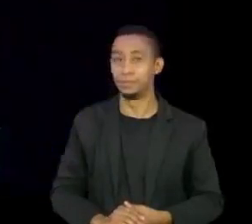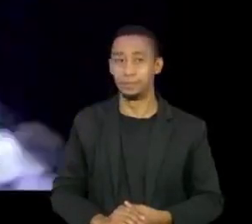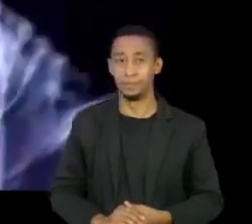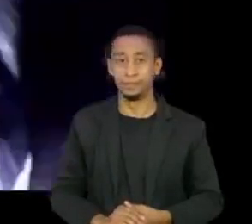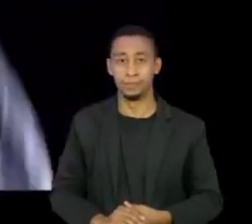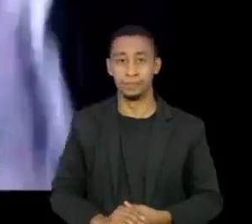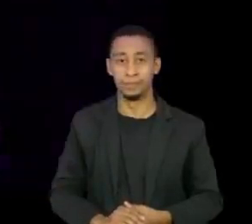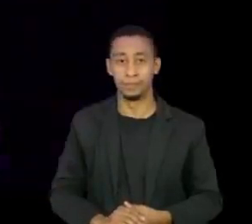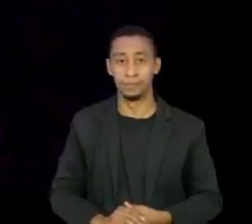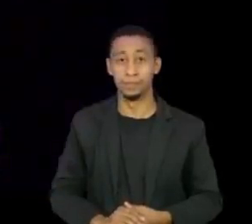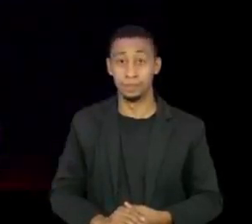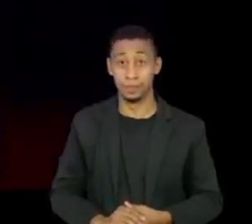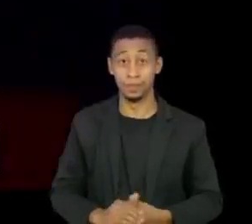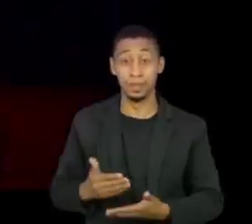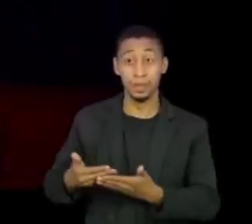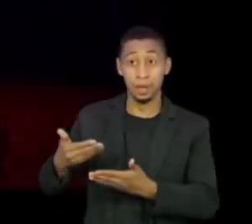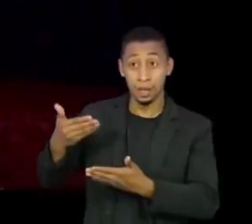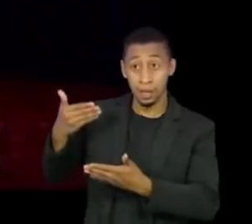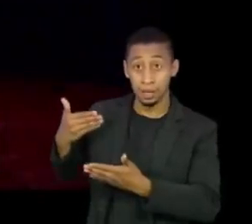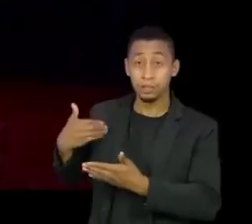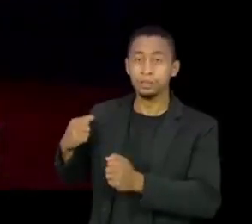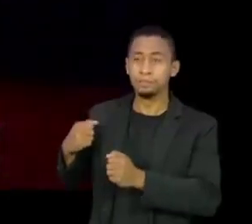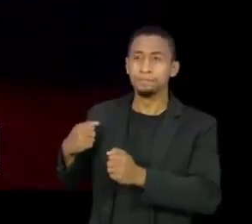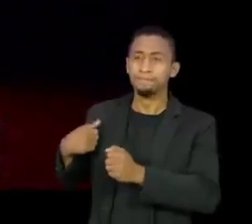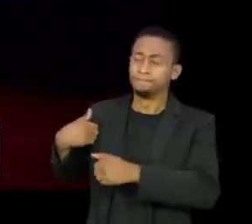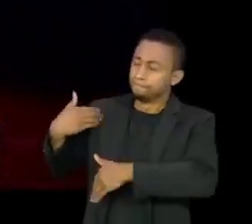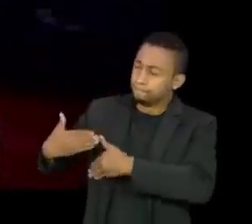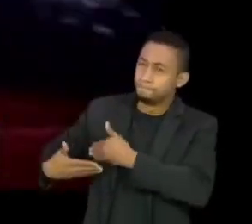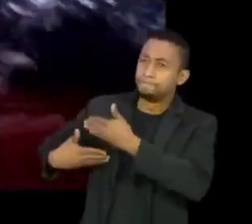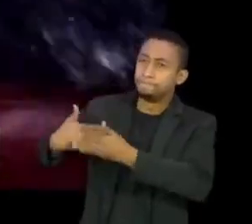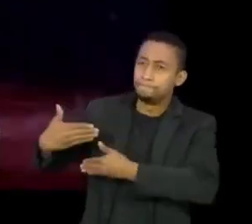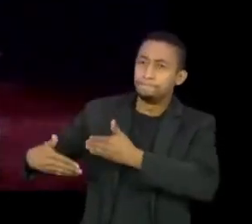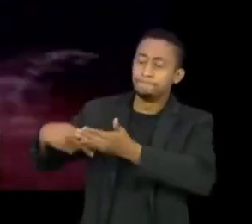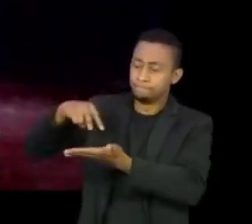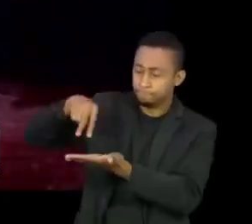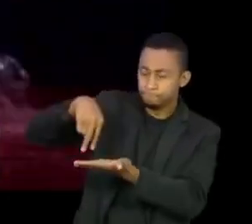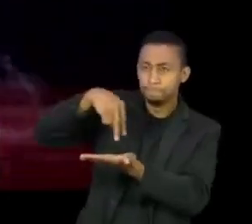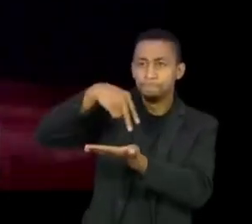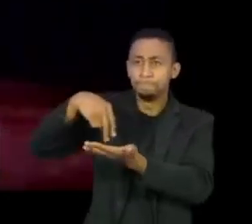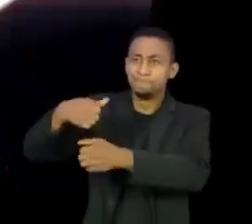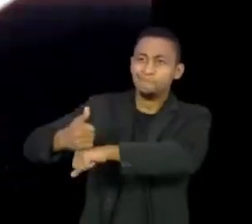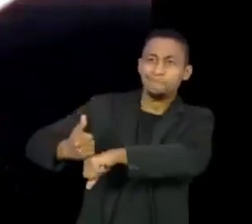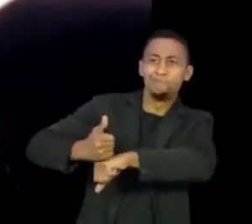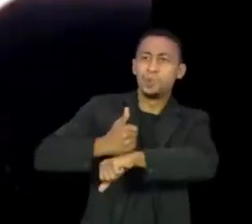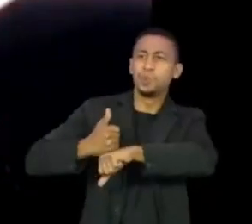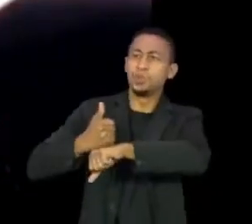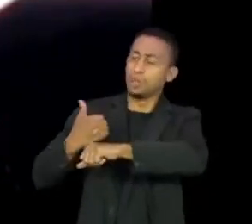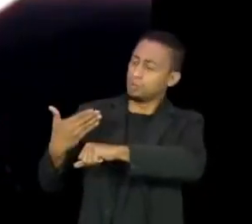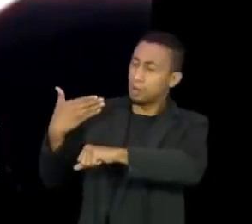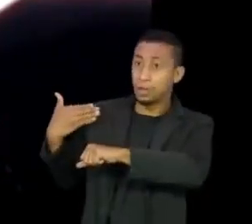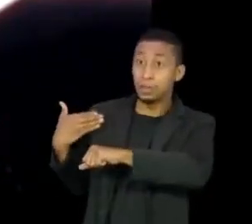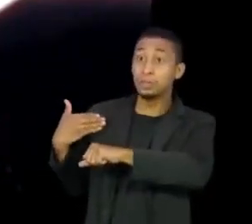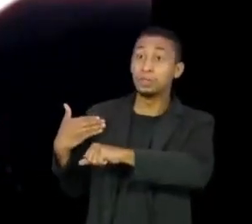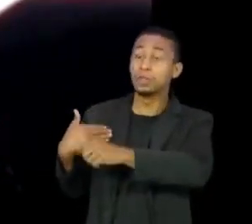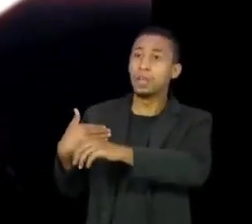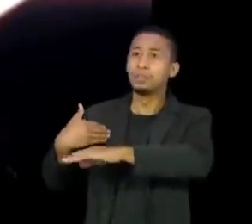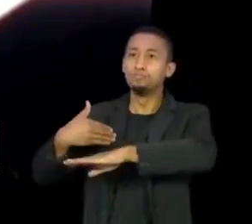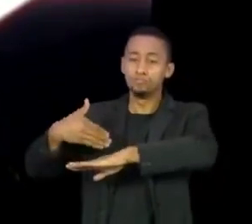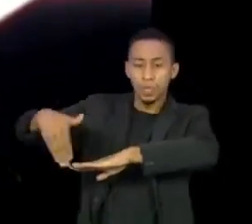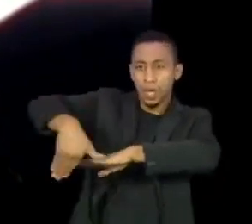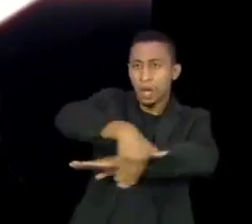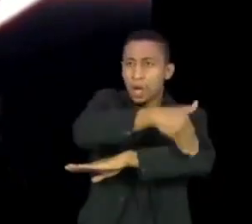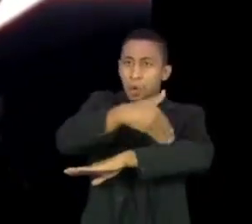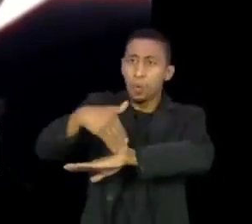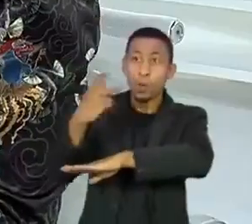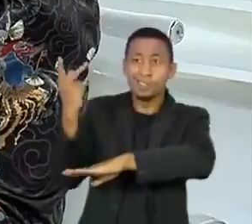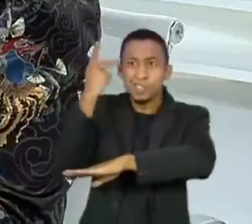e antes de se tornar um dos maiores bailarinos do mundo Ismael e isso tinha as ruas de São